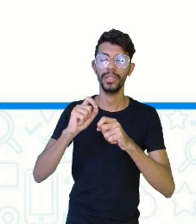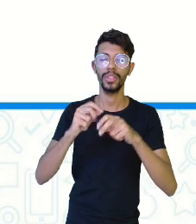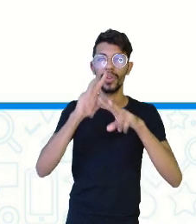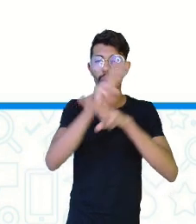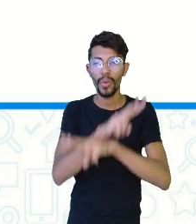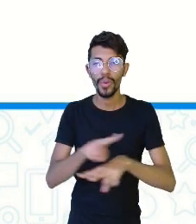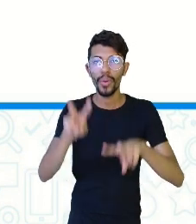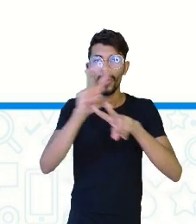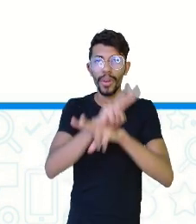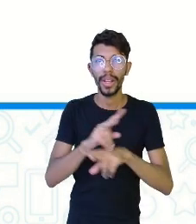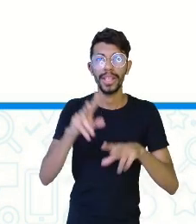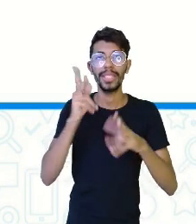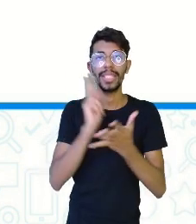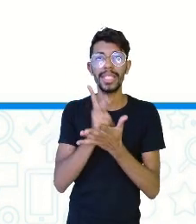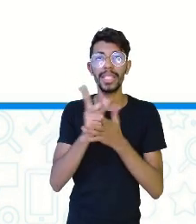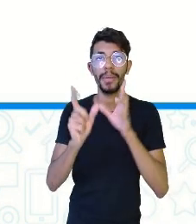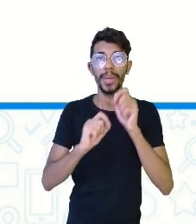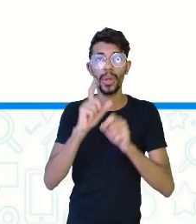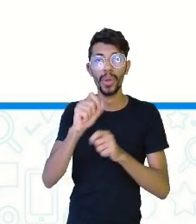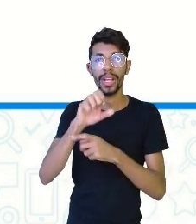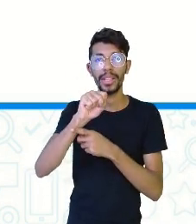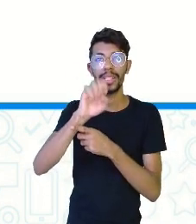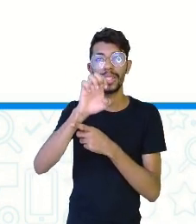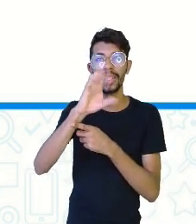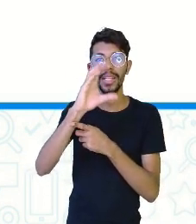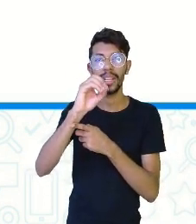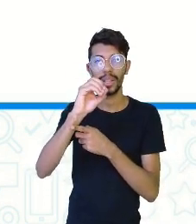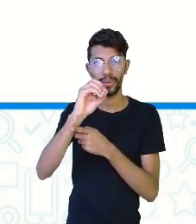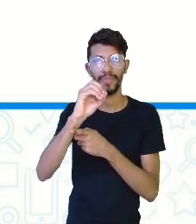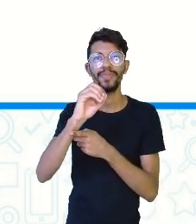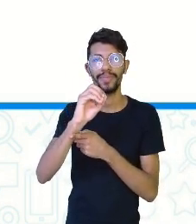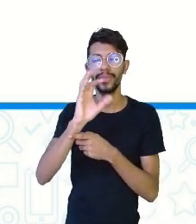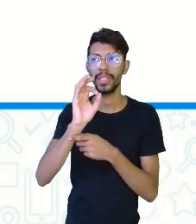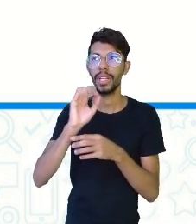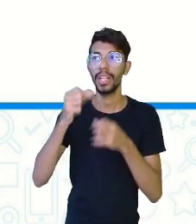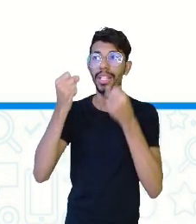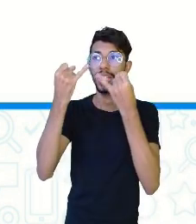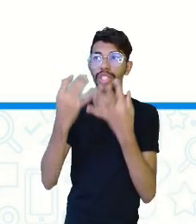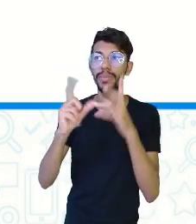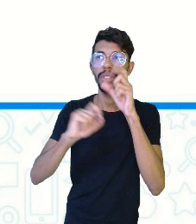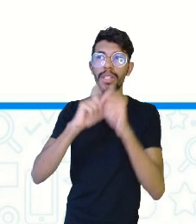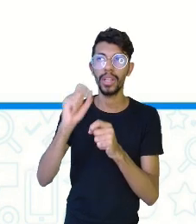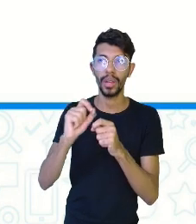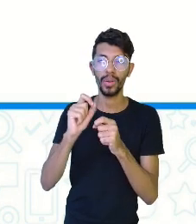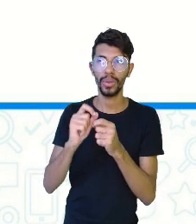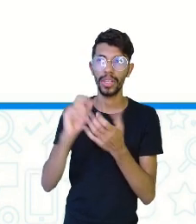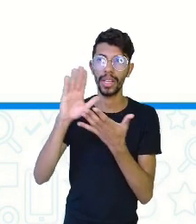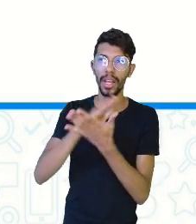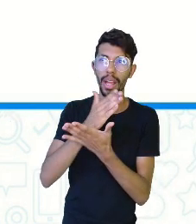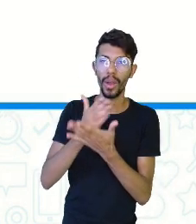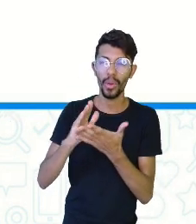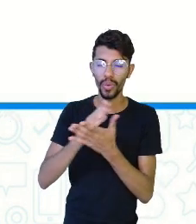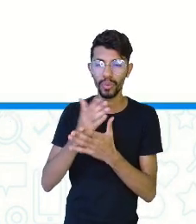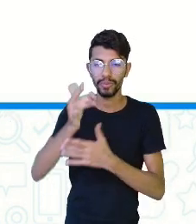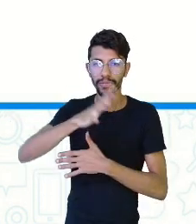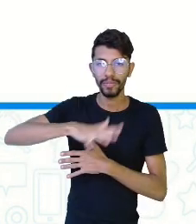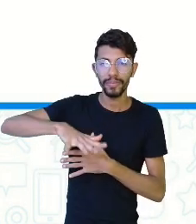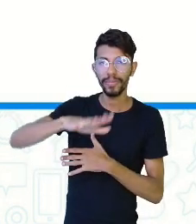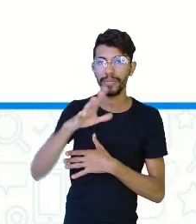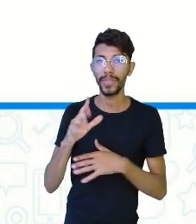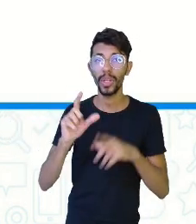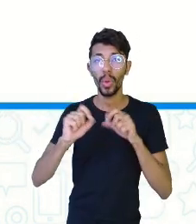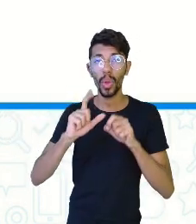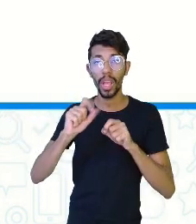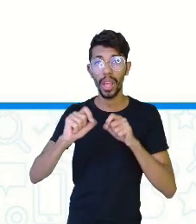estão secos, o que explica de forma parcial a seca em algumas áreas do